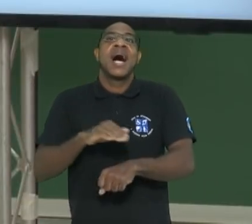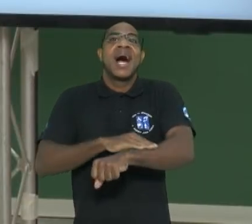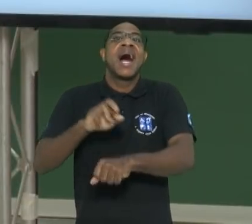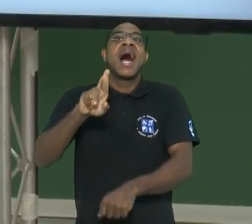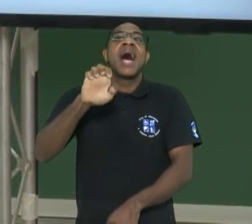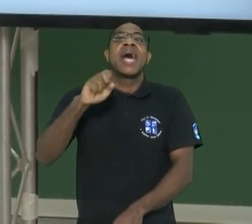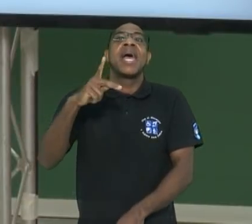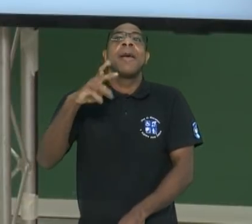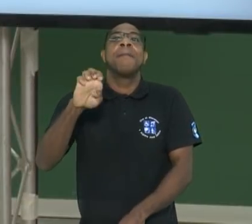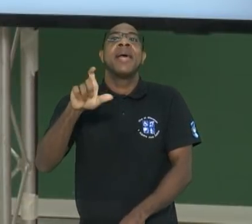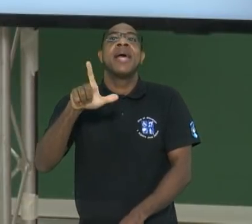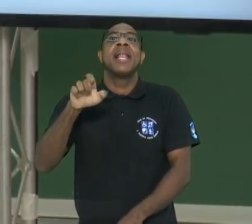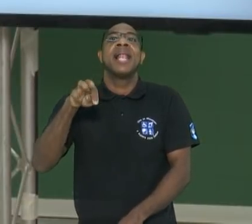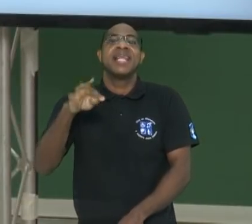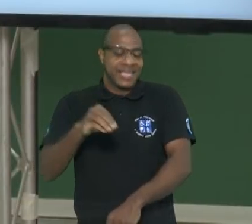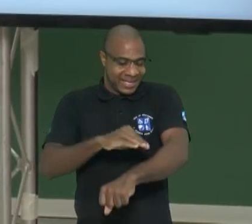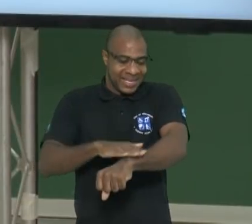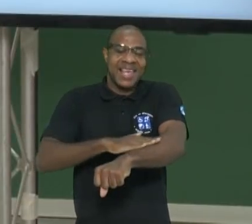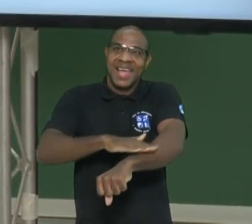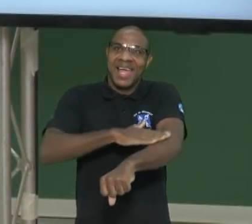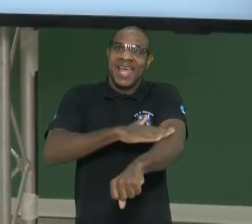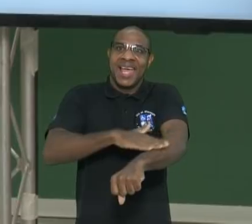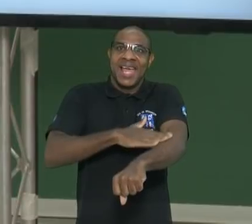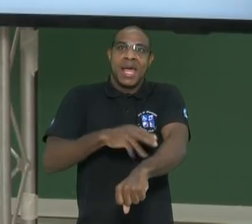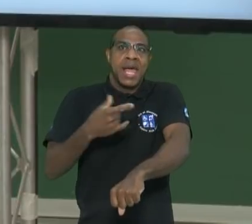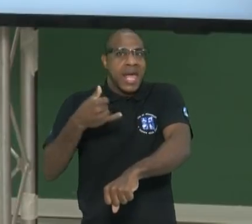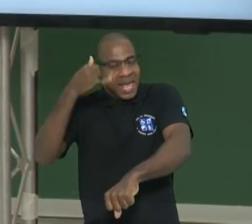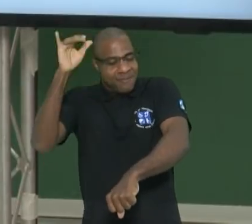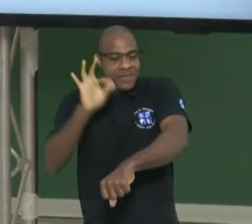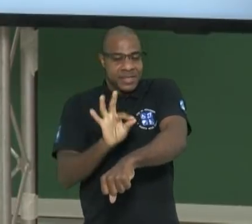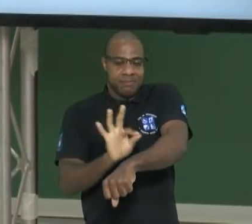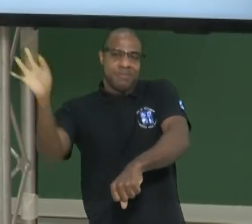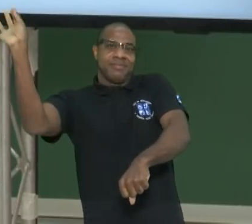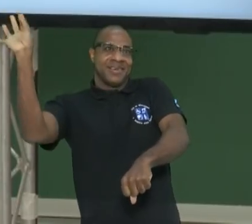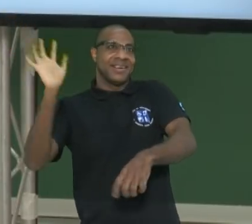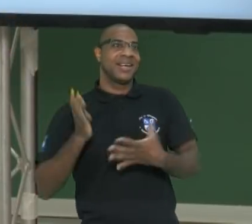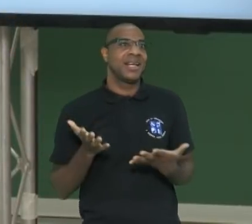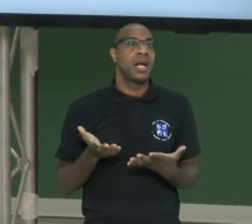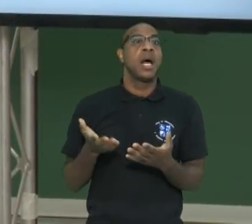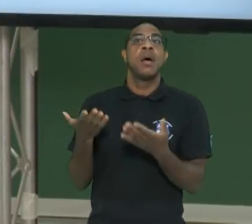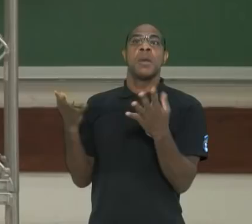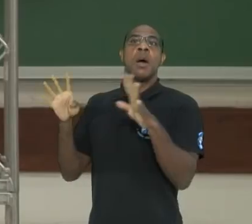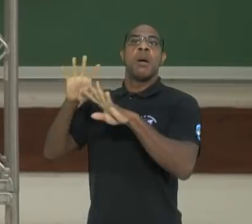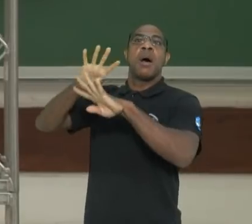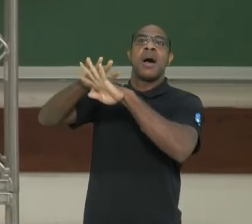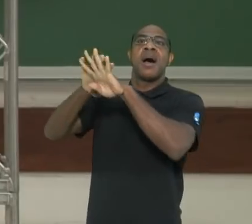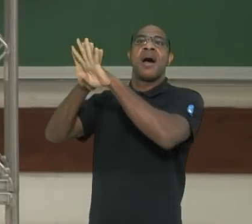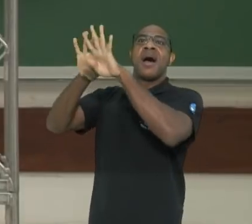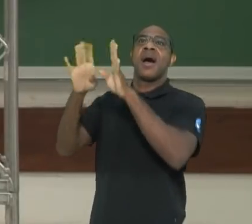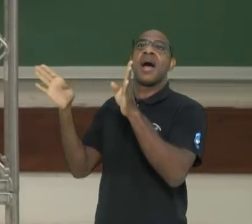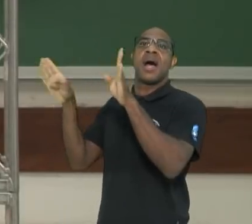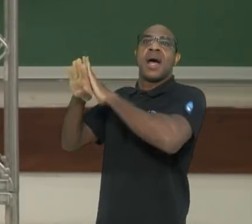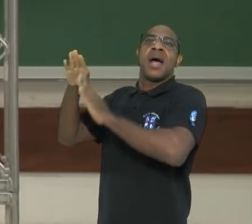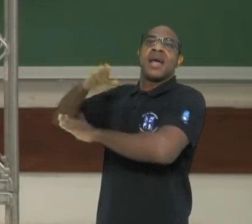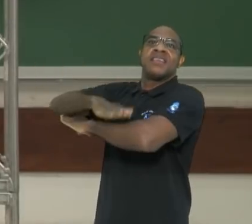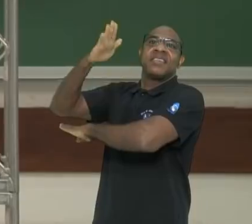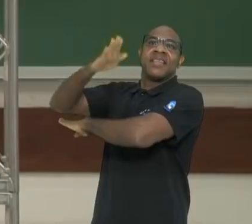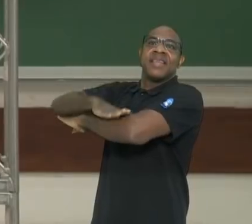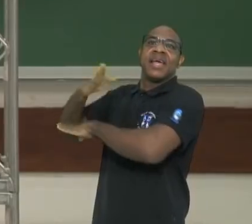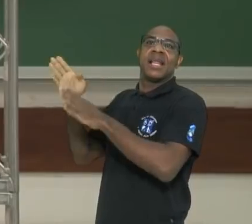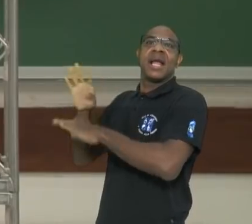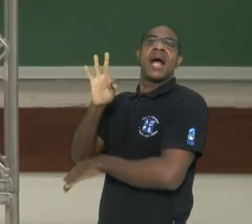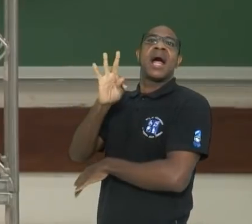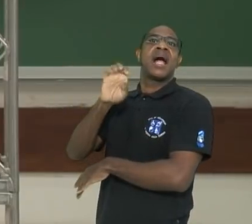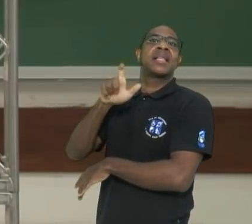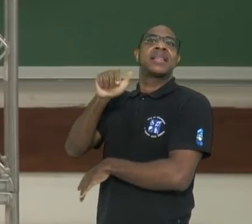exemplo, usar inseticidas, pôr tela nas janelas, principalmente dos quartos, porque